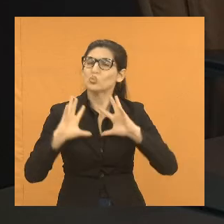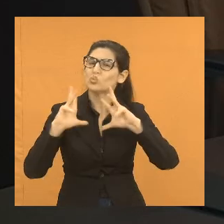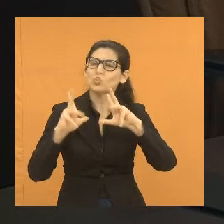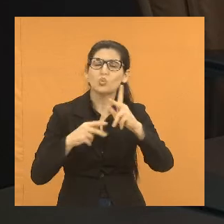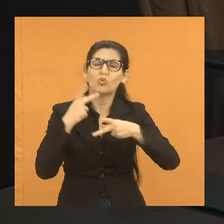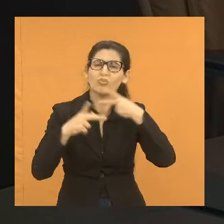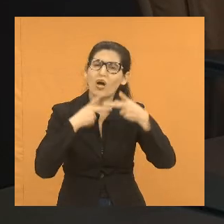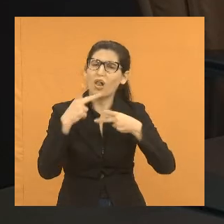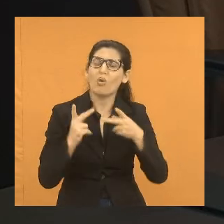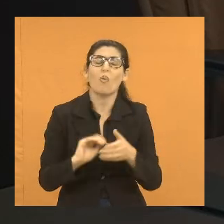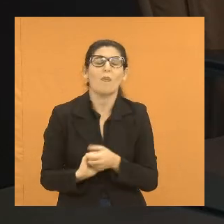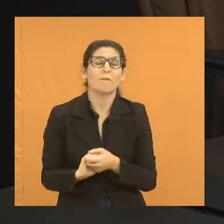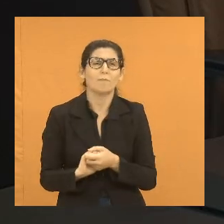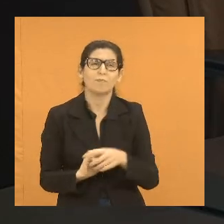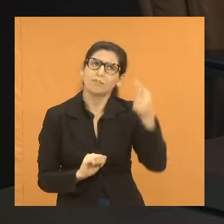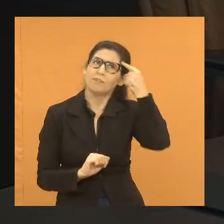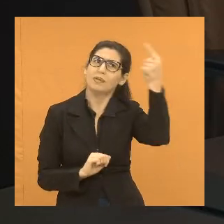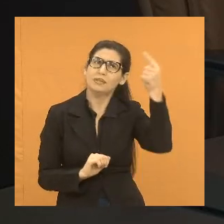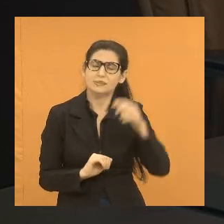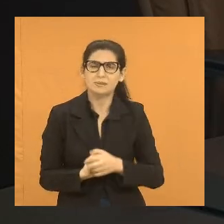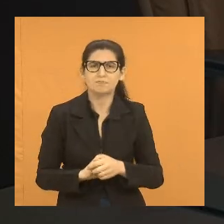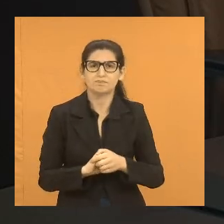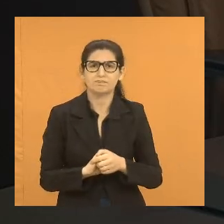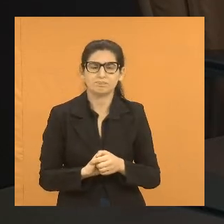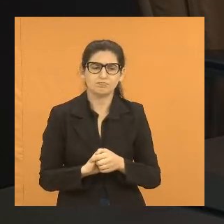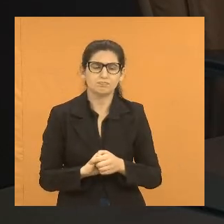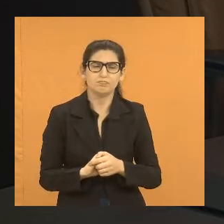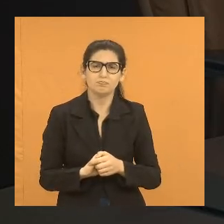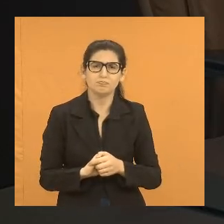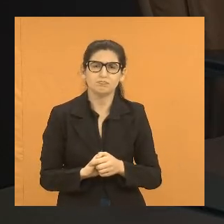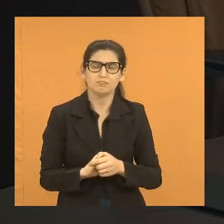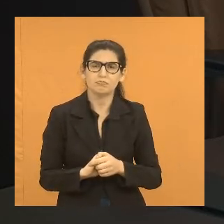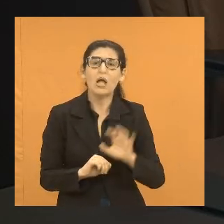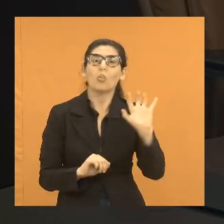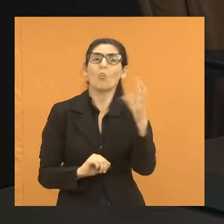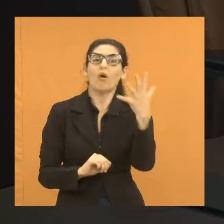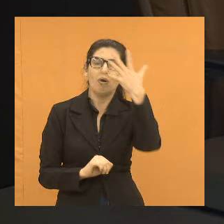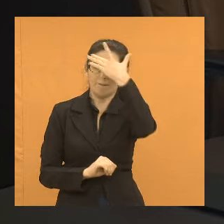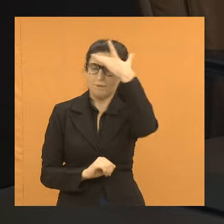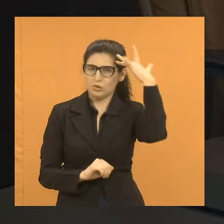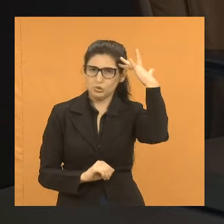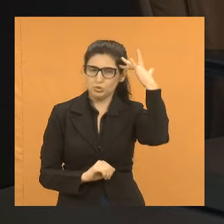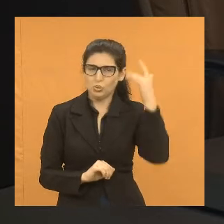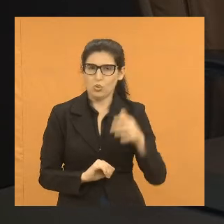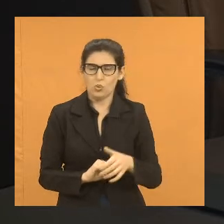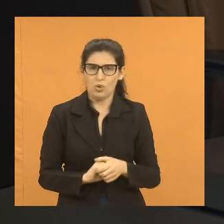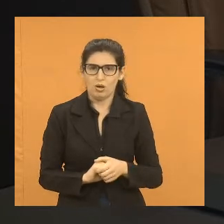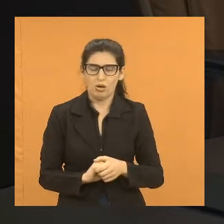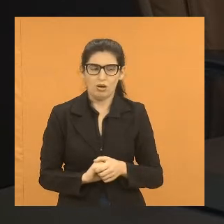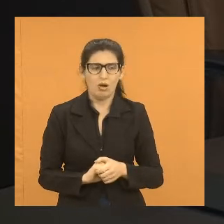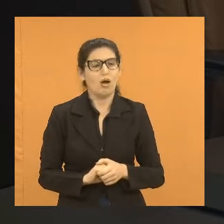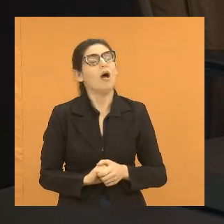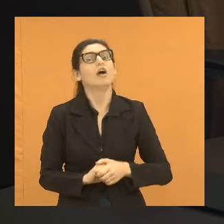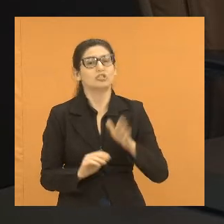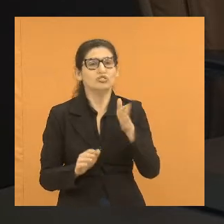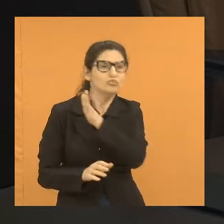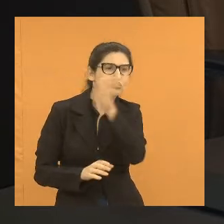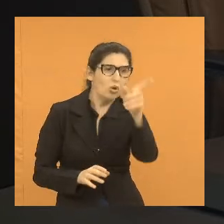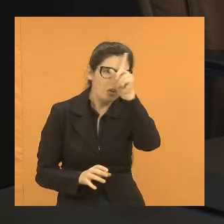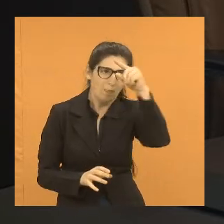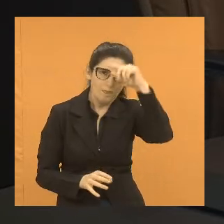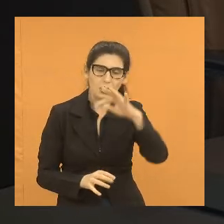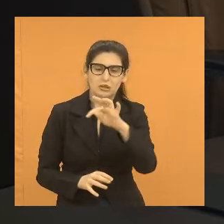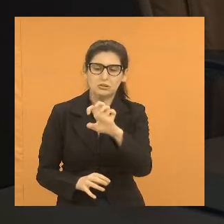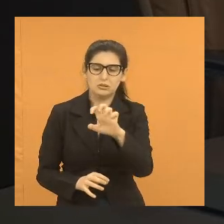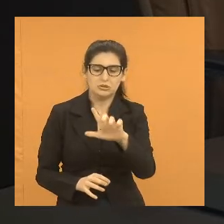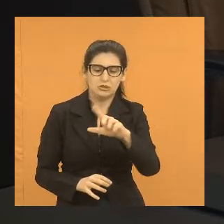aí, é sobre quando a pessoa, eu estive aqui no Dr. Thelma de Almeida Cruz,